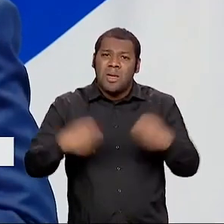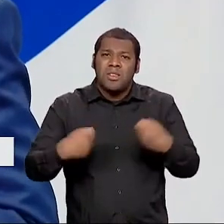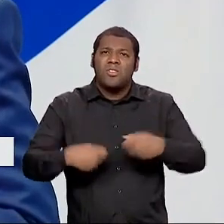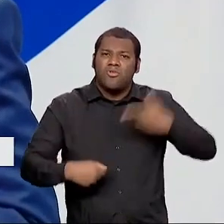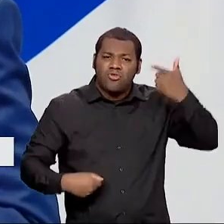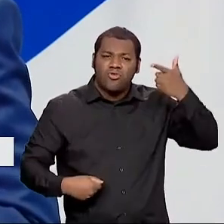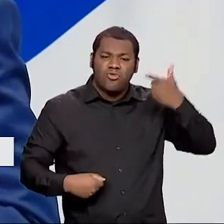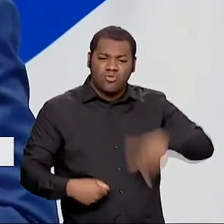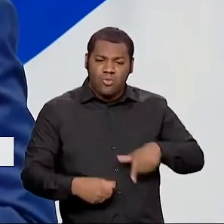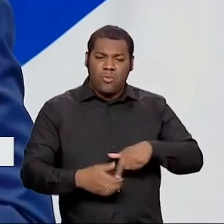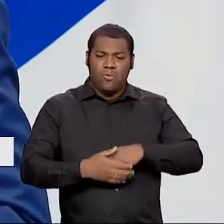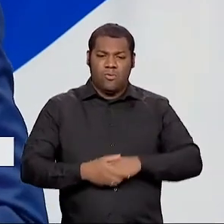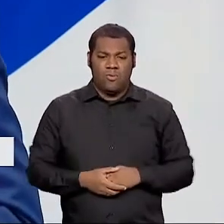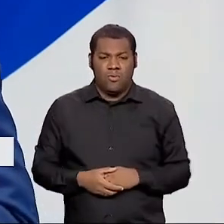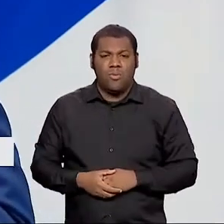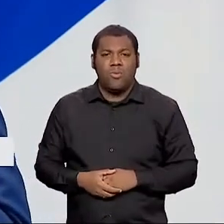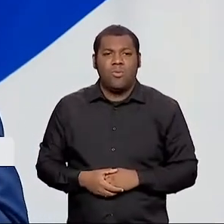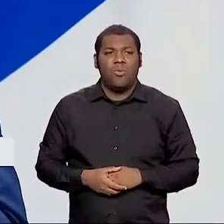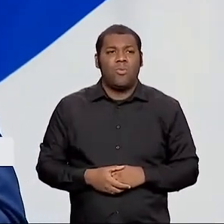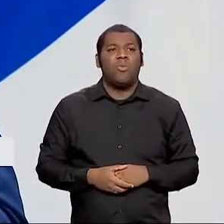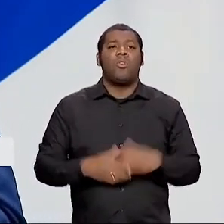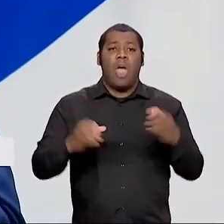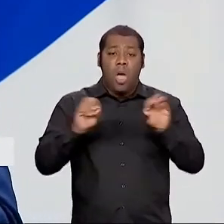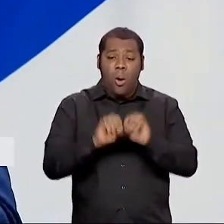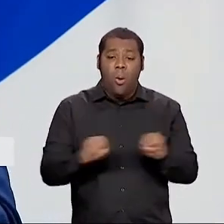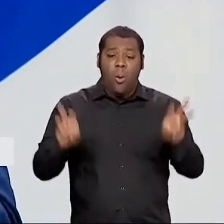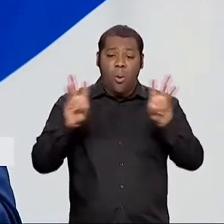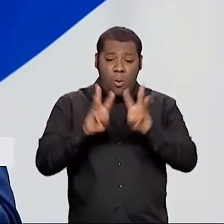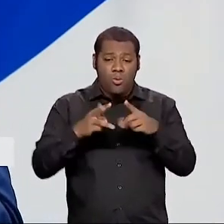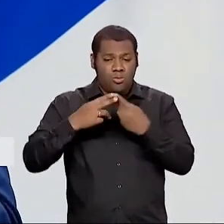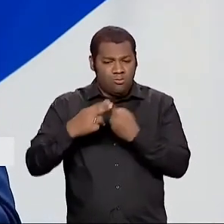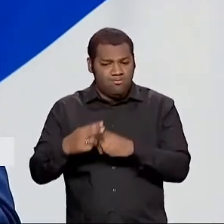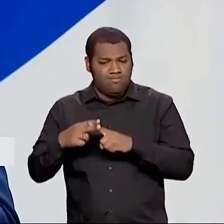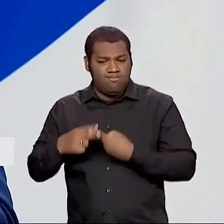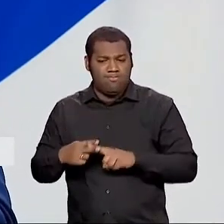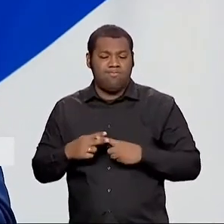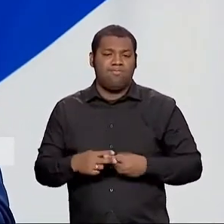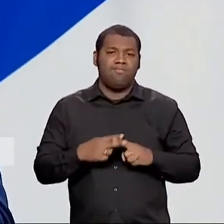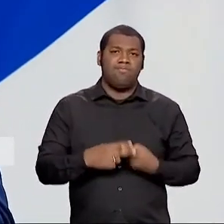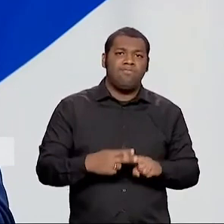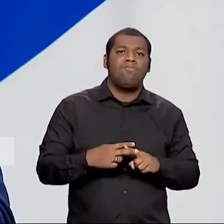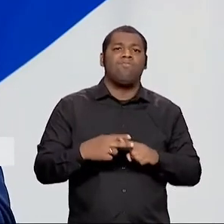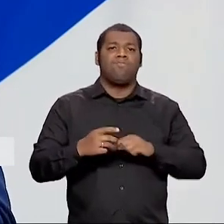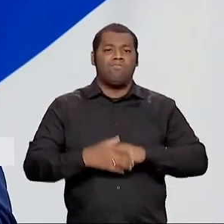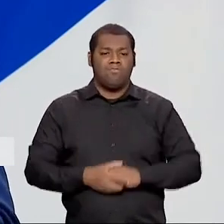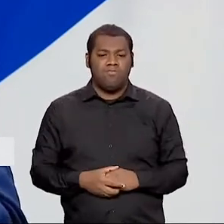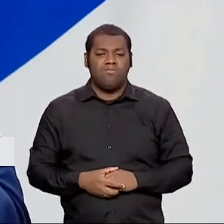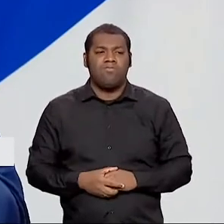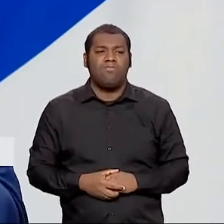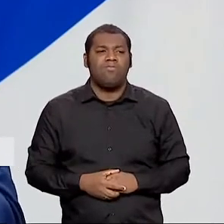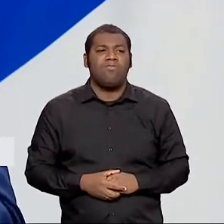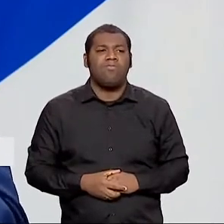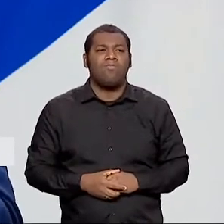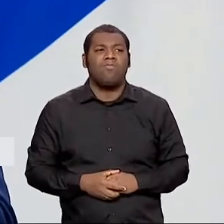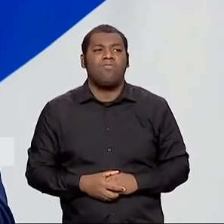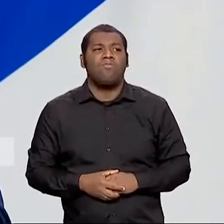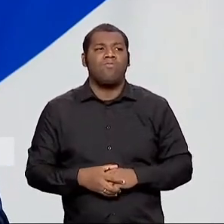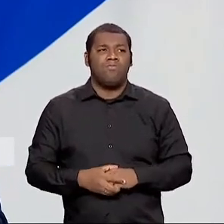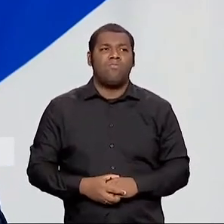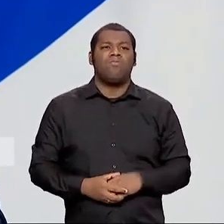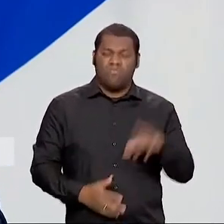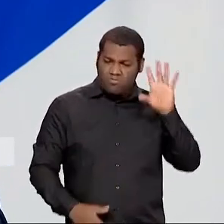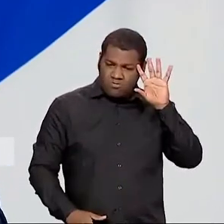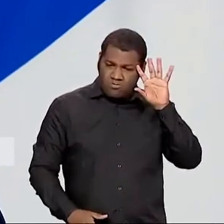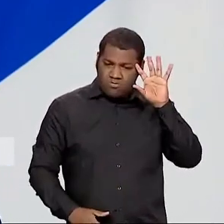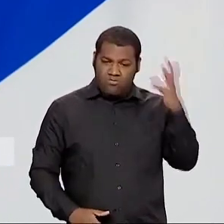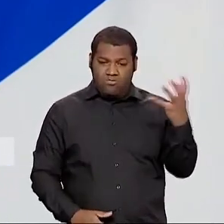renovar a direção da ONU para que a gente possa ter um organismo multilateral com poder de